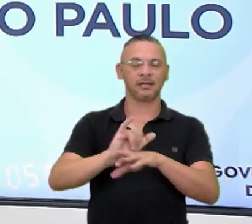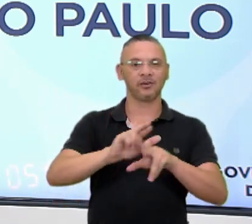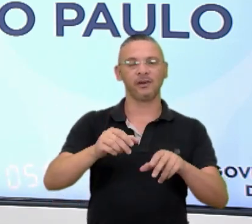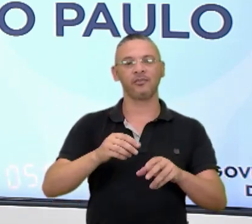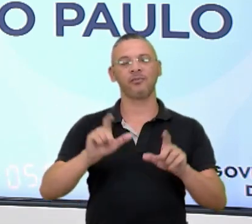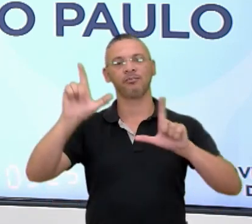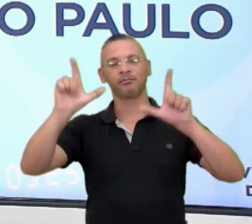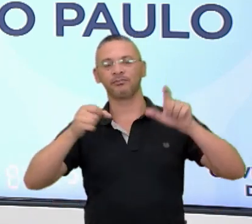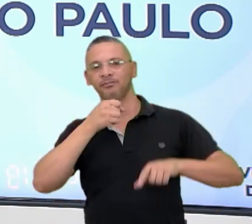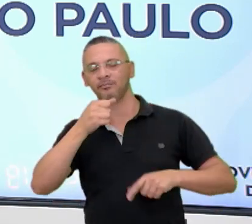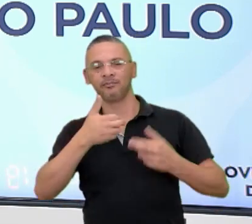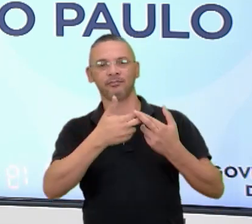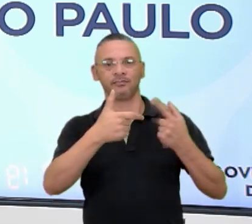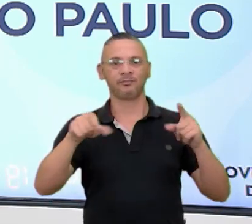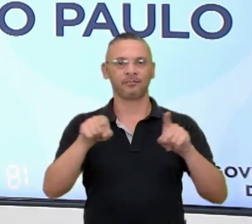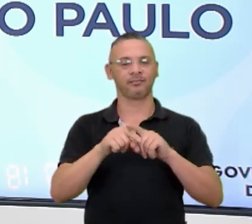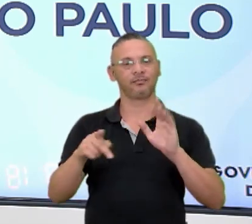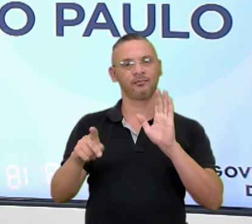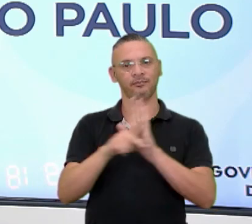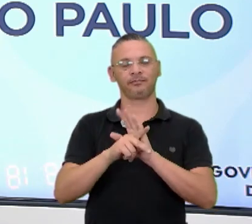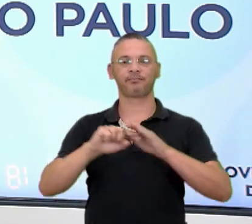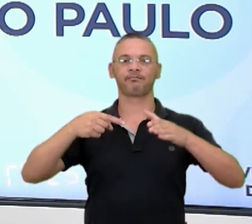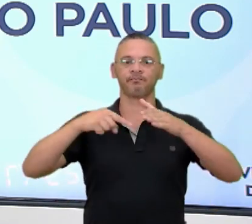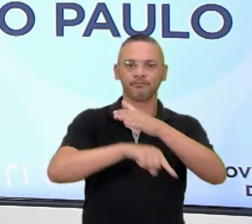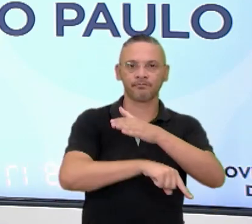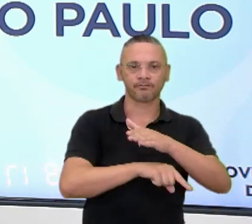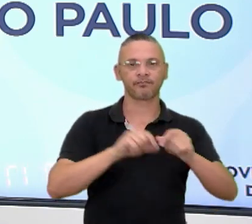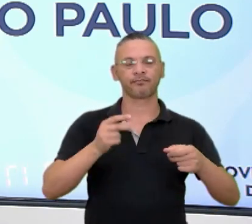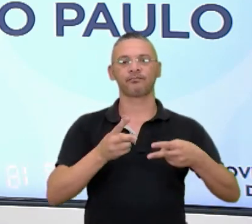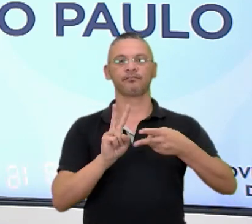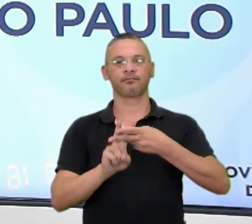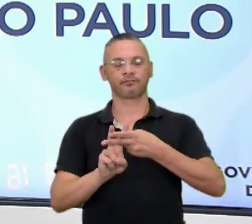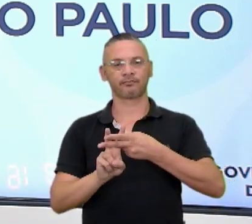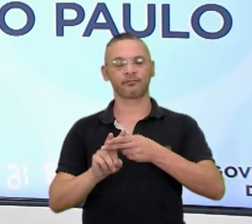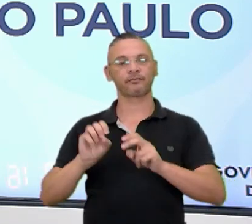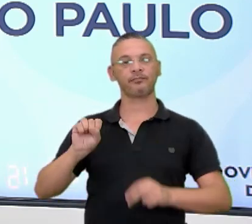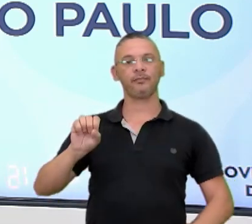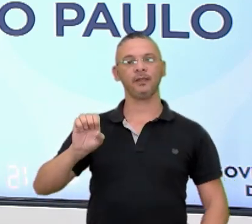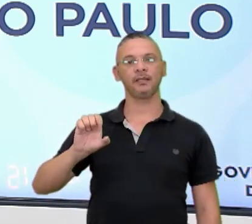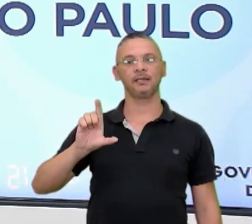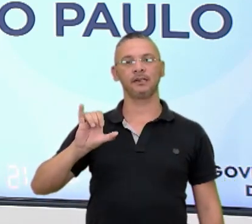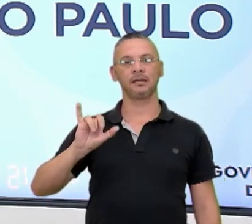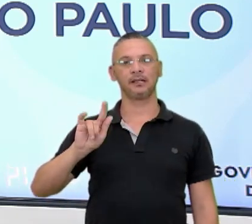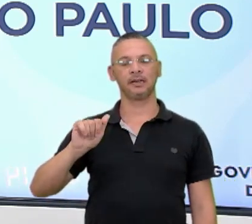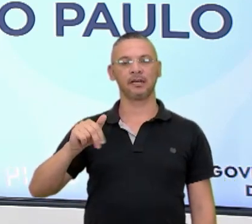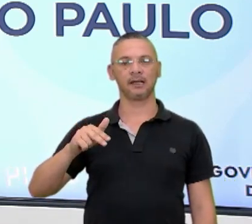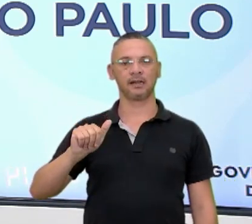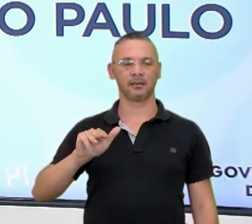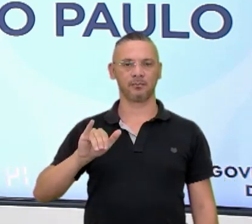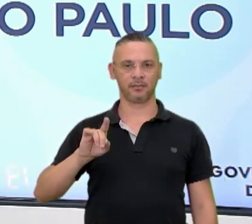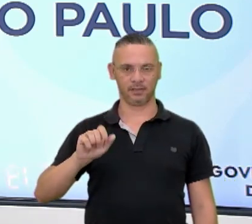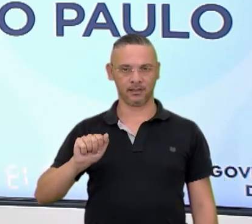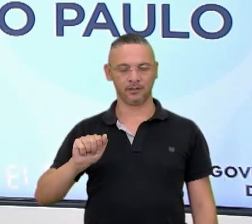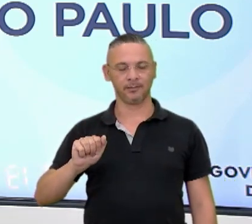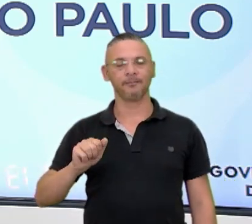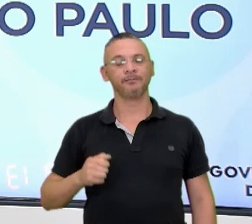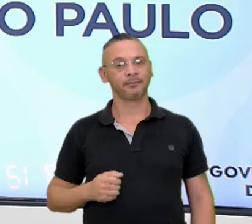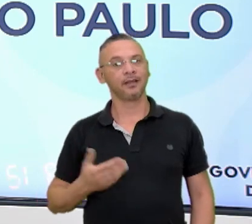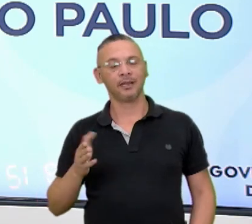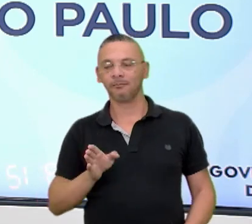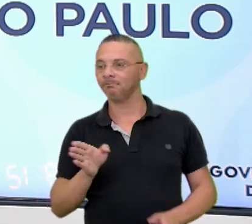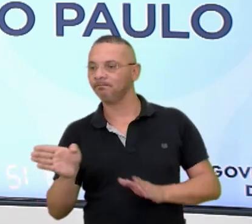nesse itinerário, nesse aprofundamento que é o hashtag Se Liga na Mídia. E falando de mídia, a gente vai por os caminhos. O professor